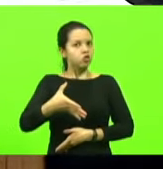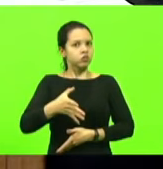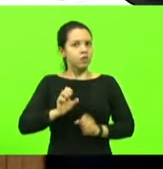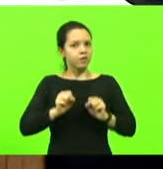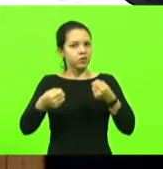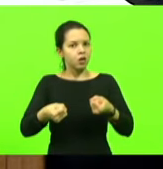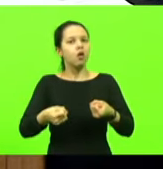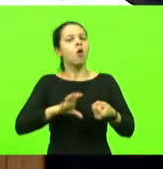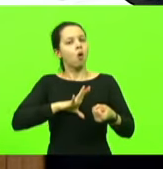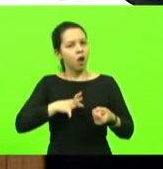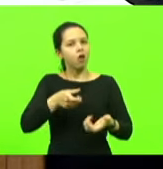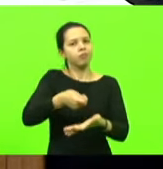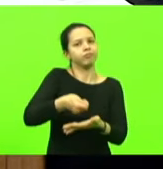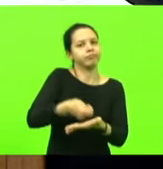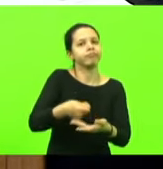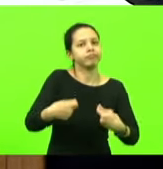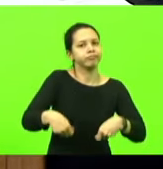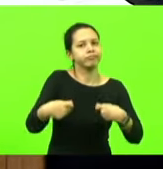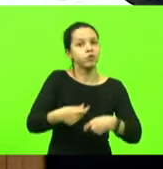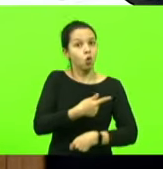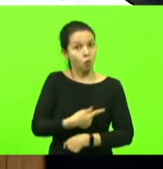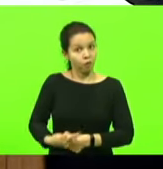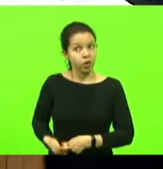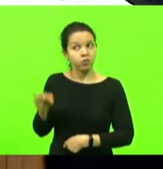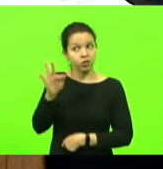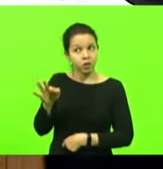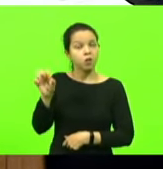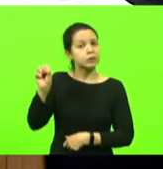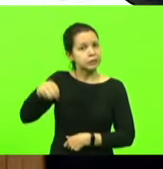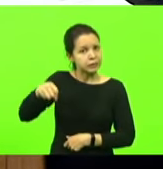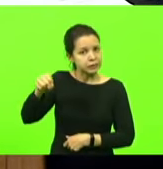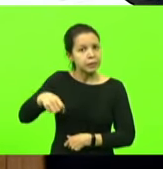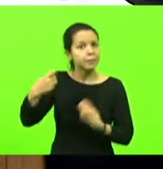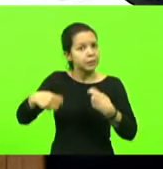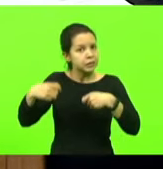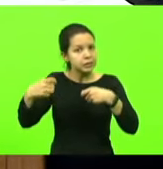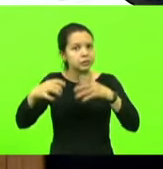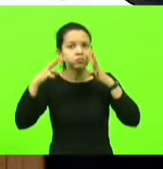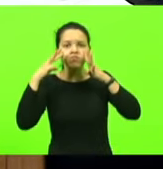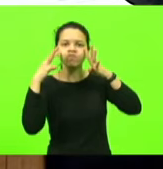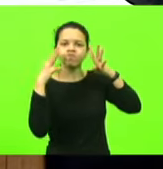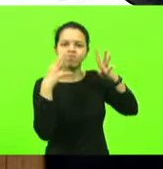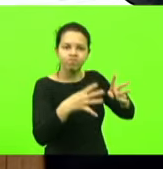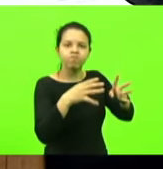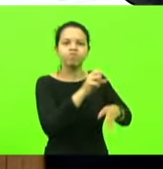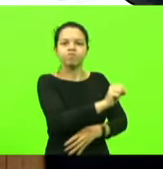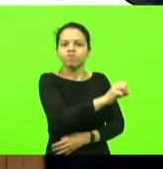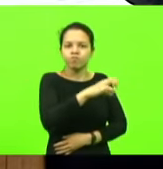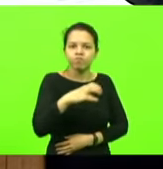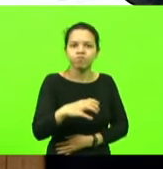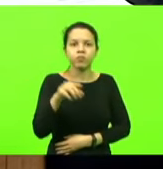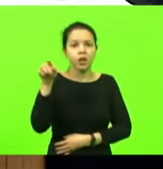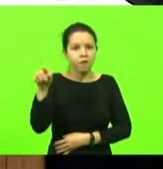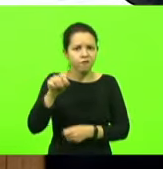de cobrar. O governo federal tem que, sim, olhar para Santa Catarina com um olhar onde ele fez 80, mais de 80% dos